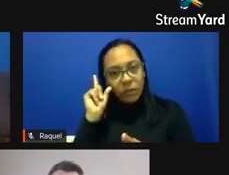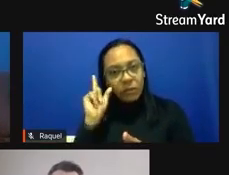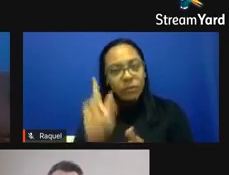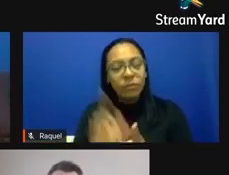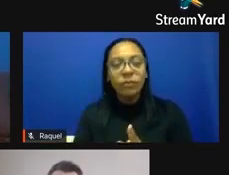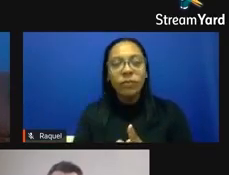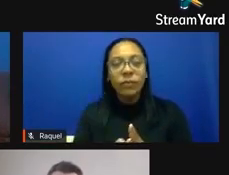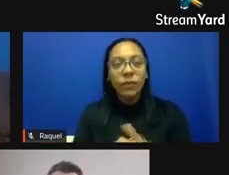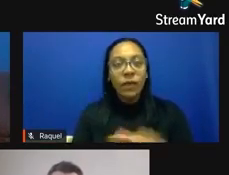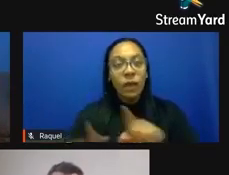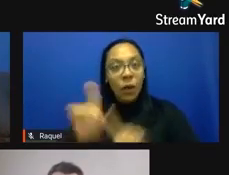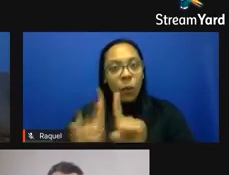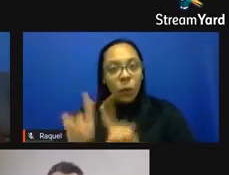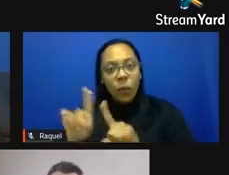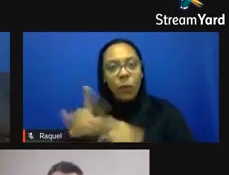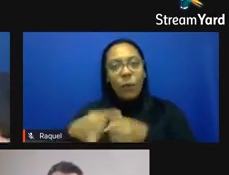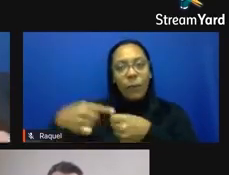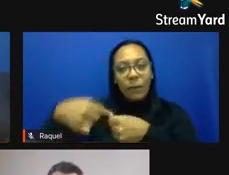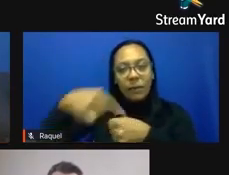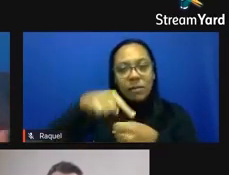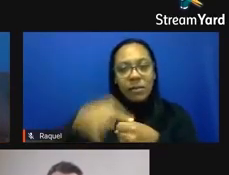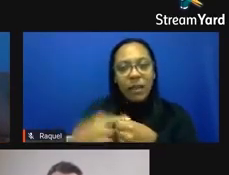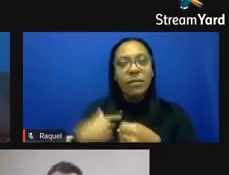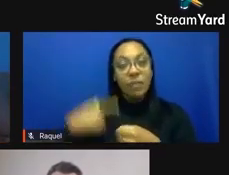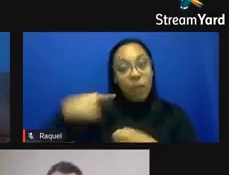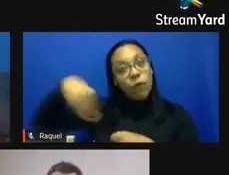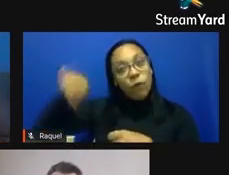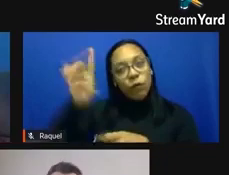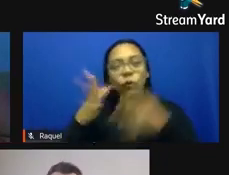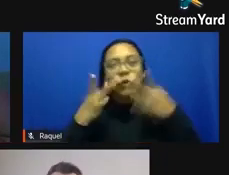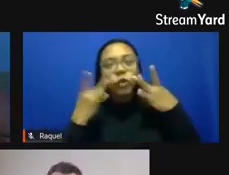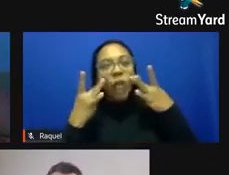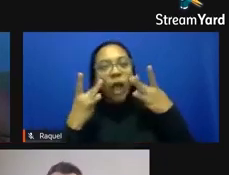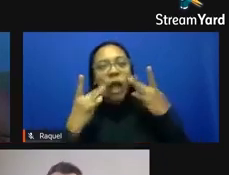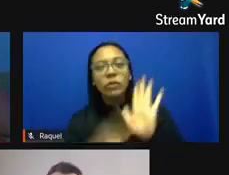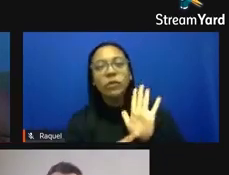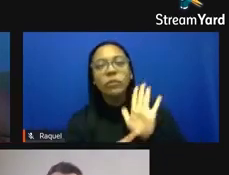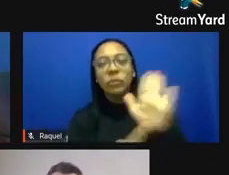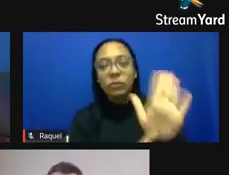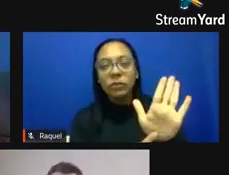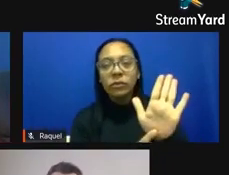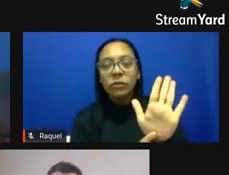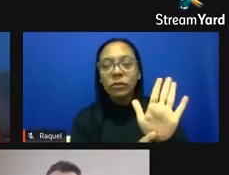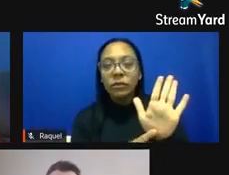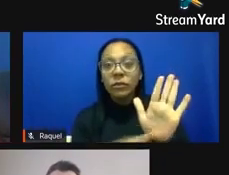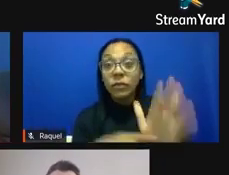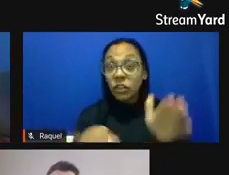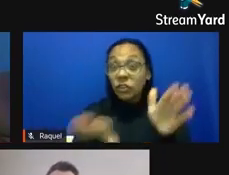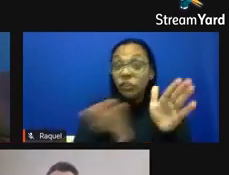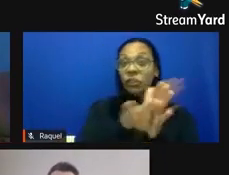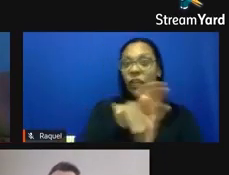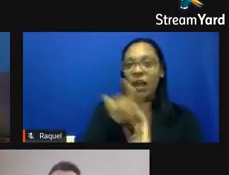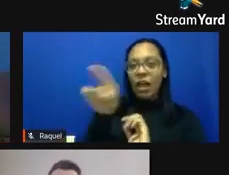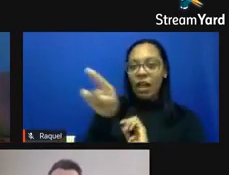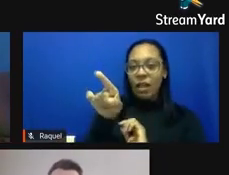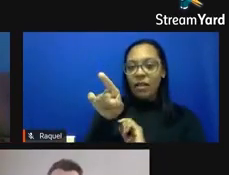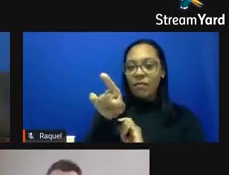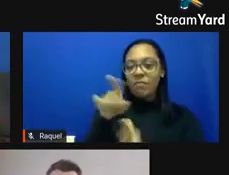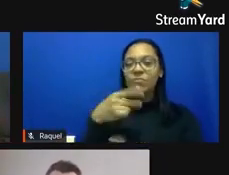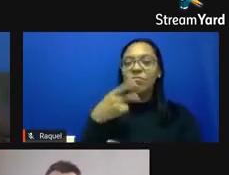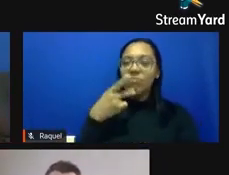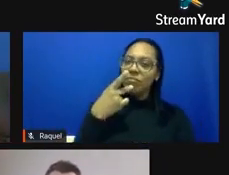em várias cidades que a gente passou com memórias de Nina, né? A gente chega lá e daí a vítima se